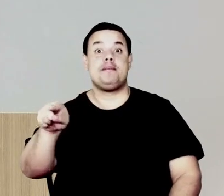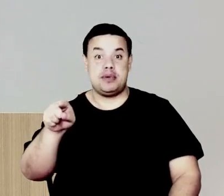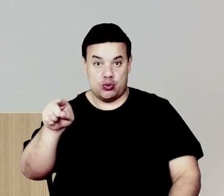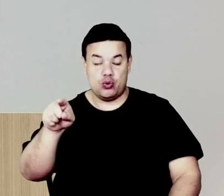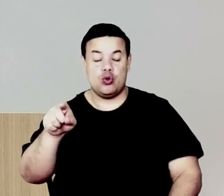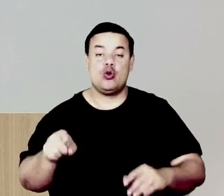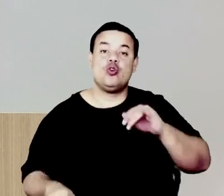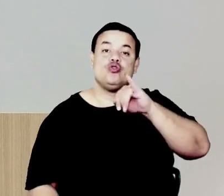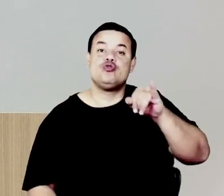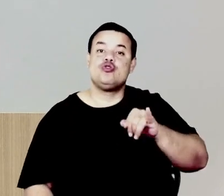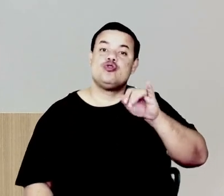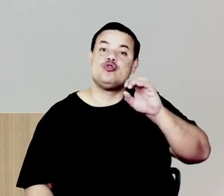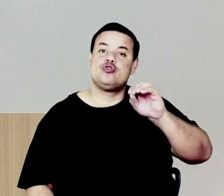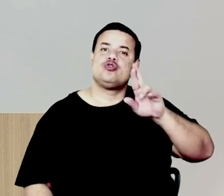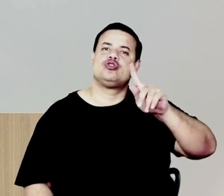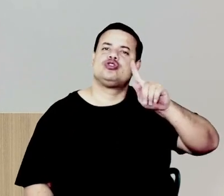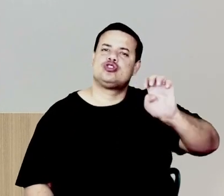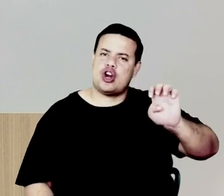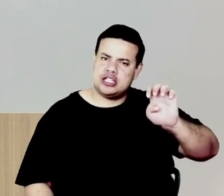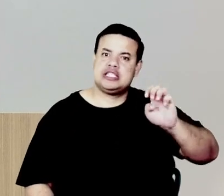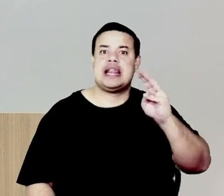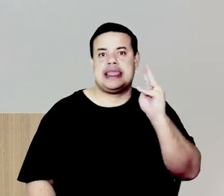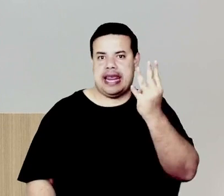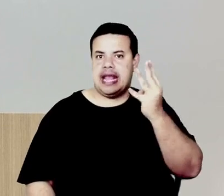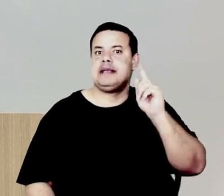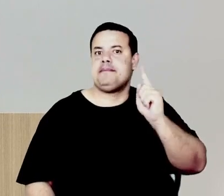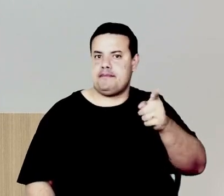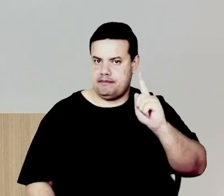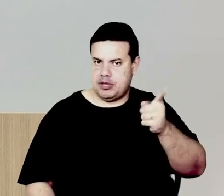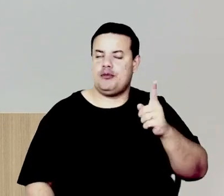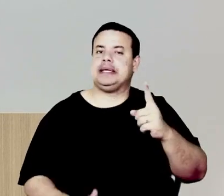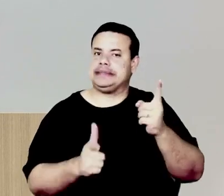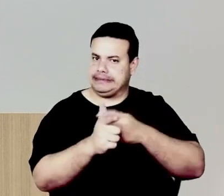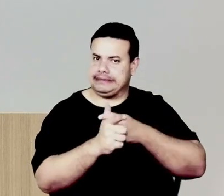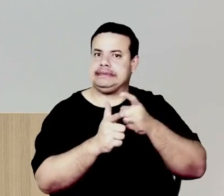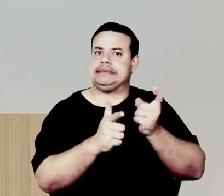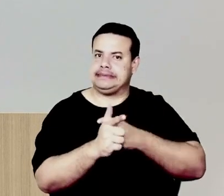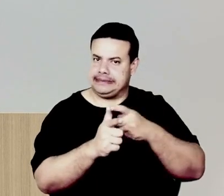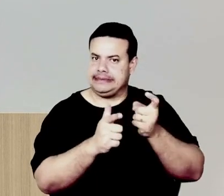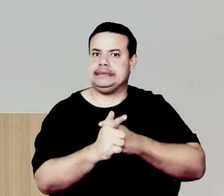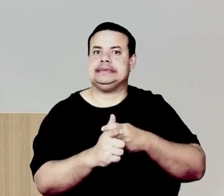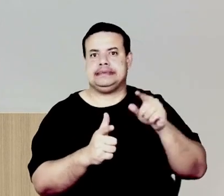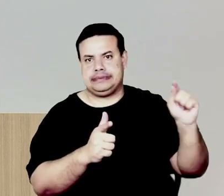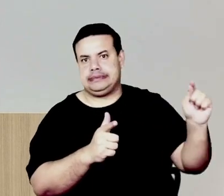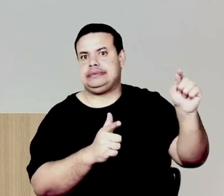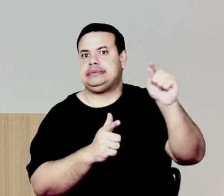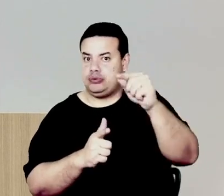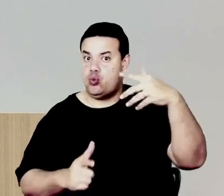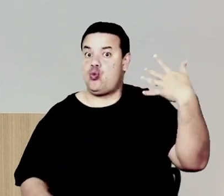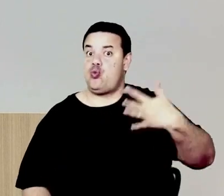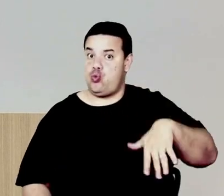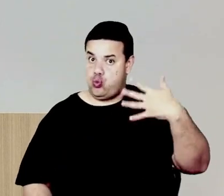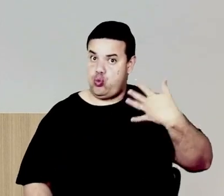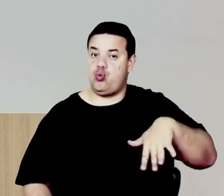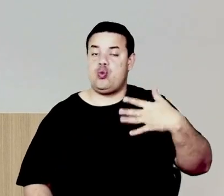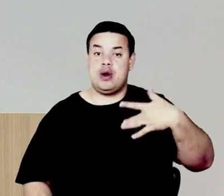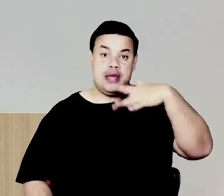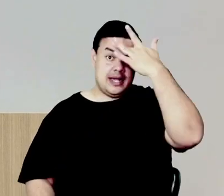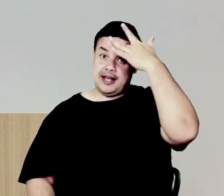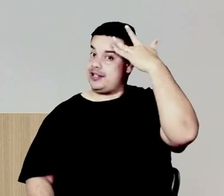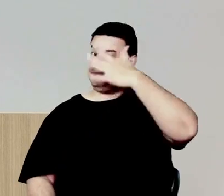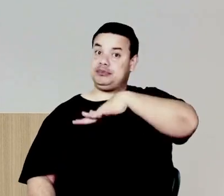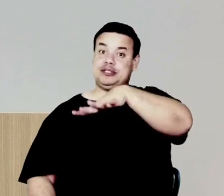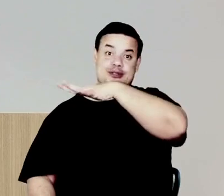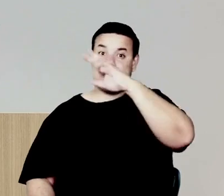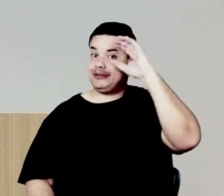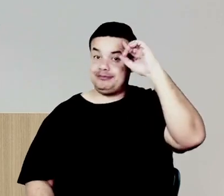eu acabei esquecendo de perguntar hoje, mas também devemos. Então, assim, nossas contas são grandes. As pessoas não entendem quando eu falo que